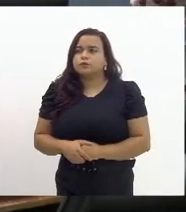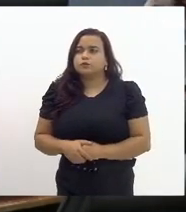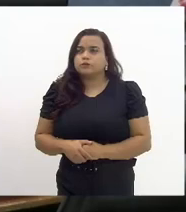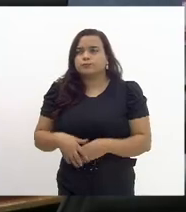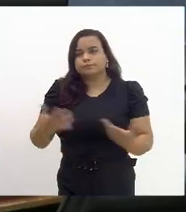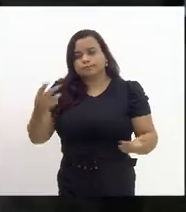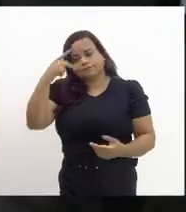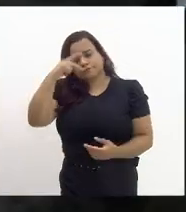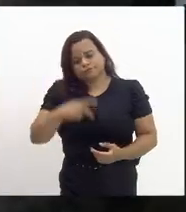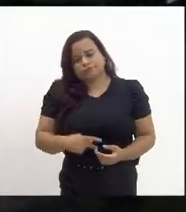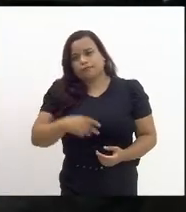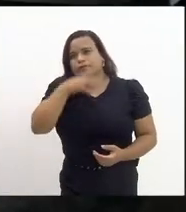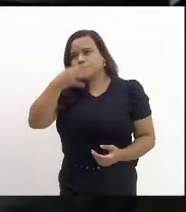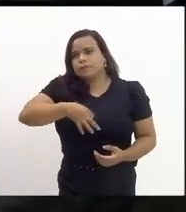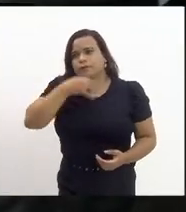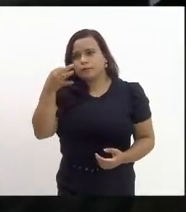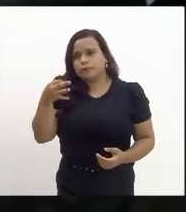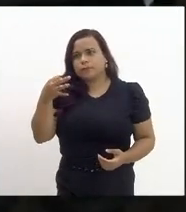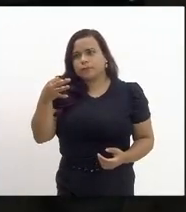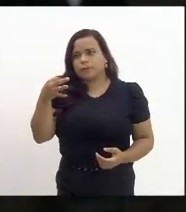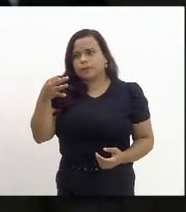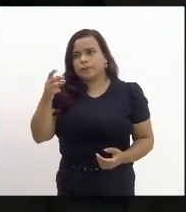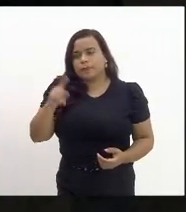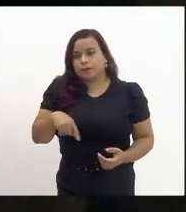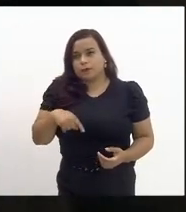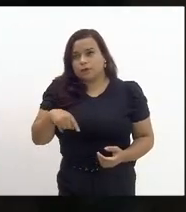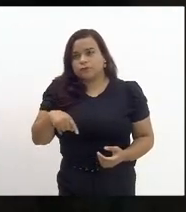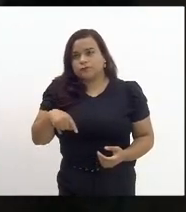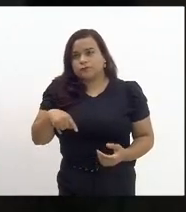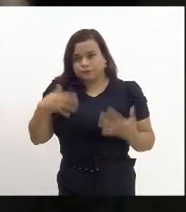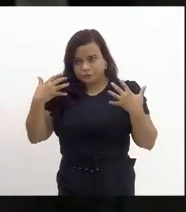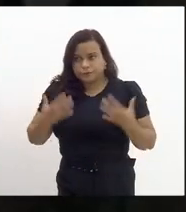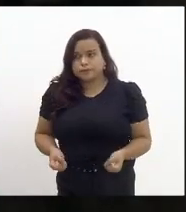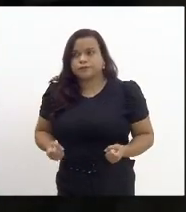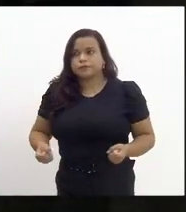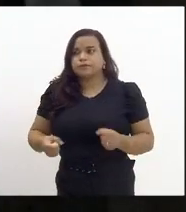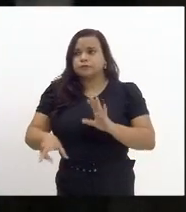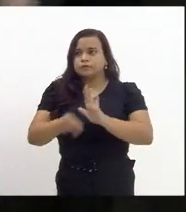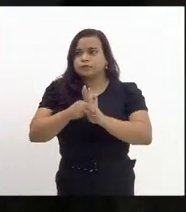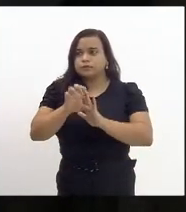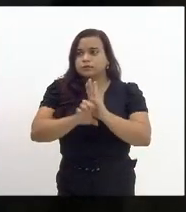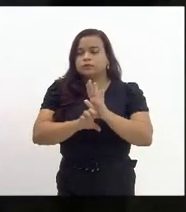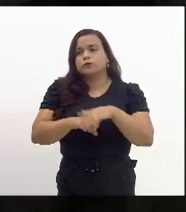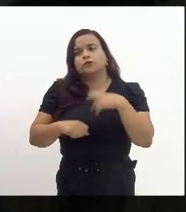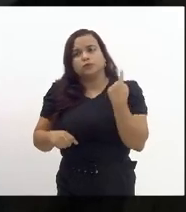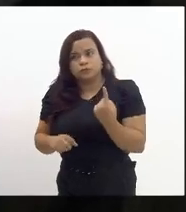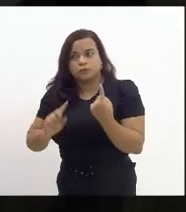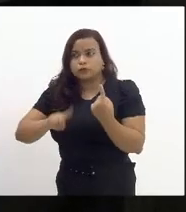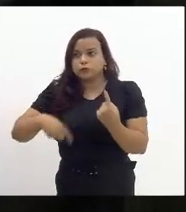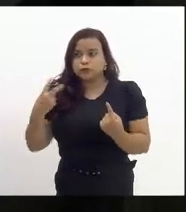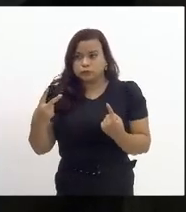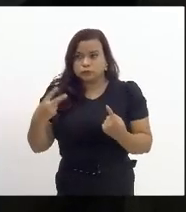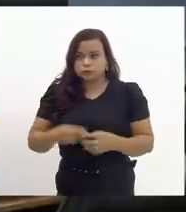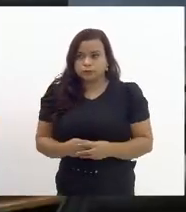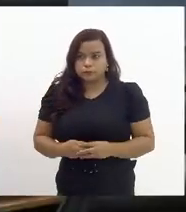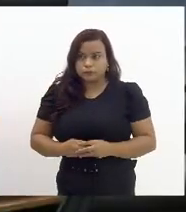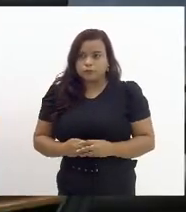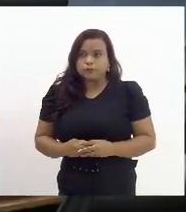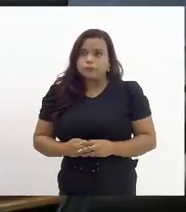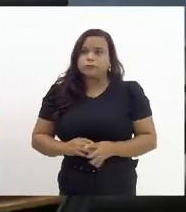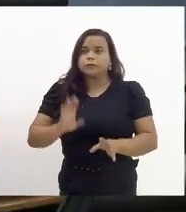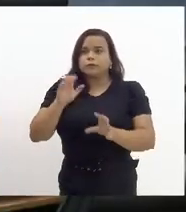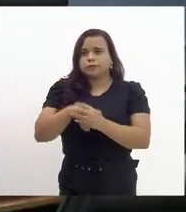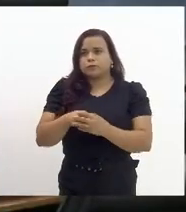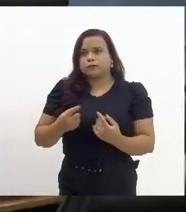Senhor presidente, o parecer é favorável às emendas 1 e 2. Voto divergente,